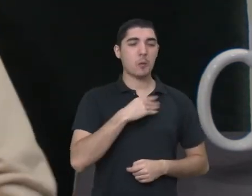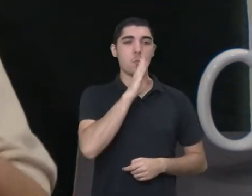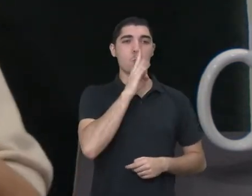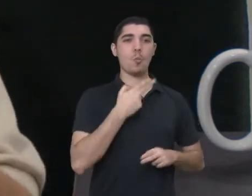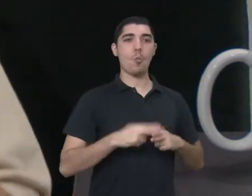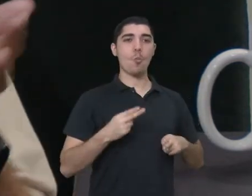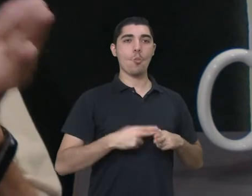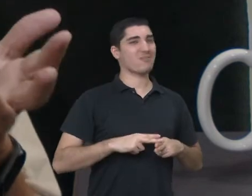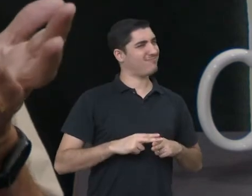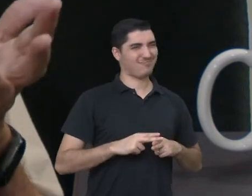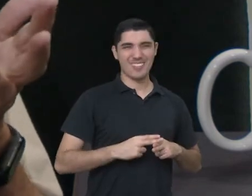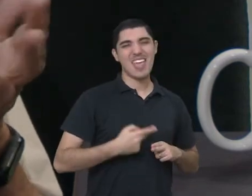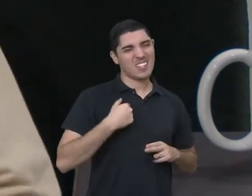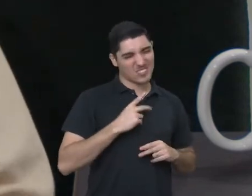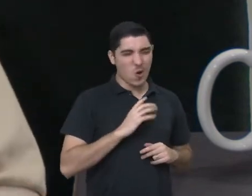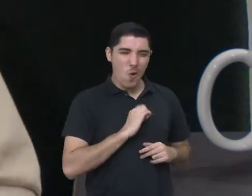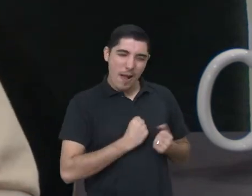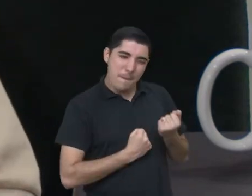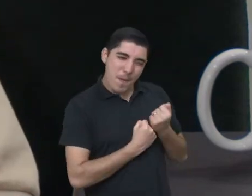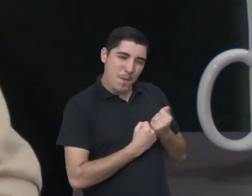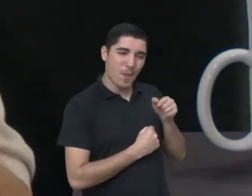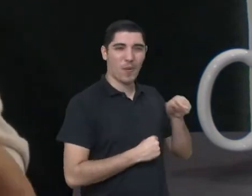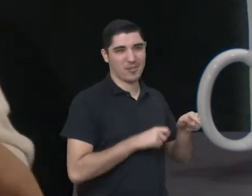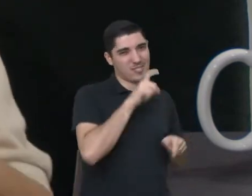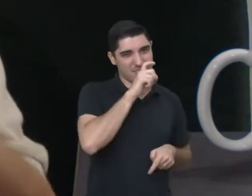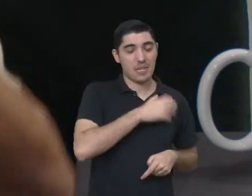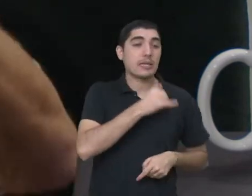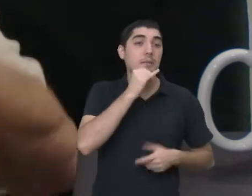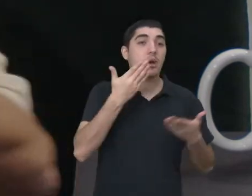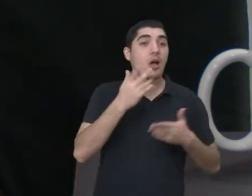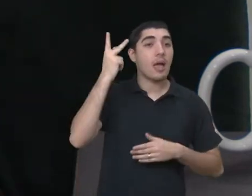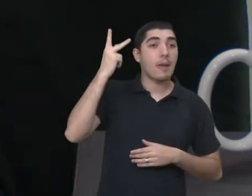história para contar, né? Tem história para contar. Então, seu contato com o Papa foi ele te olhando de